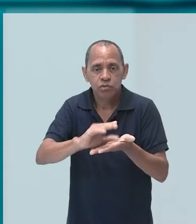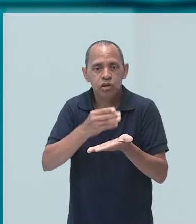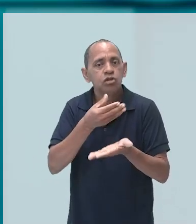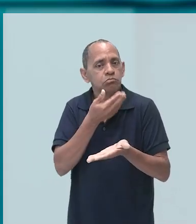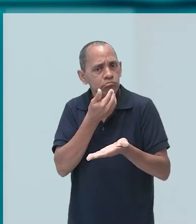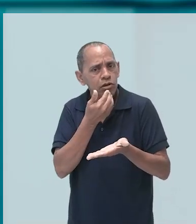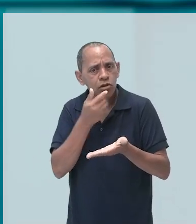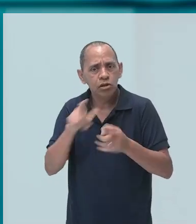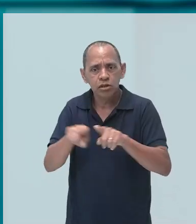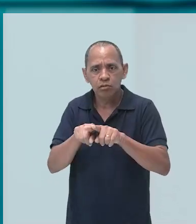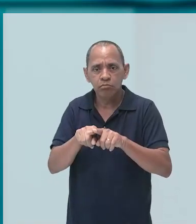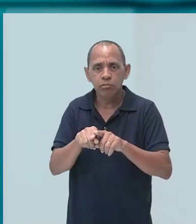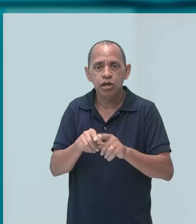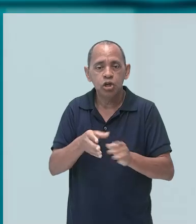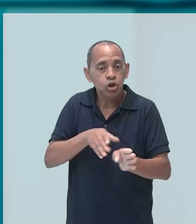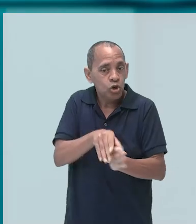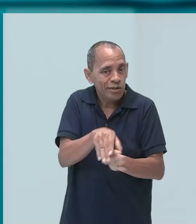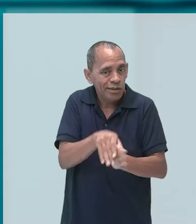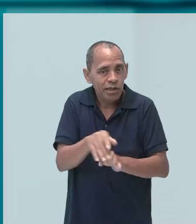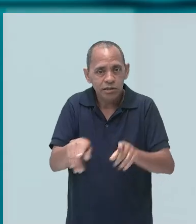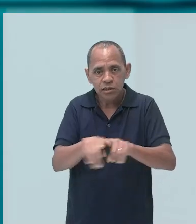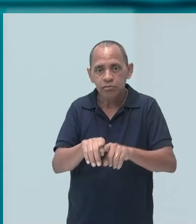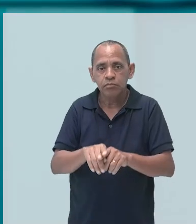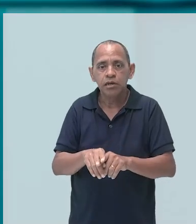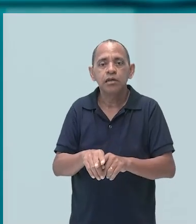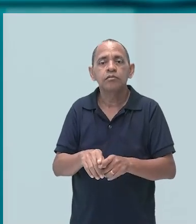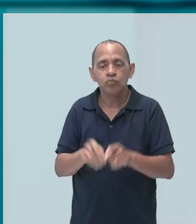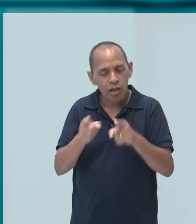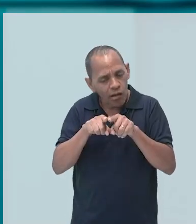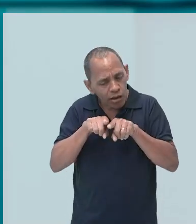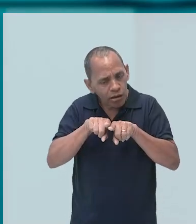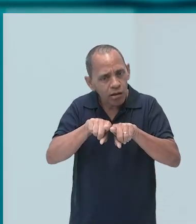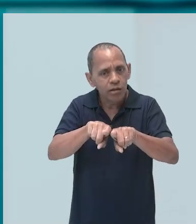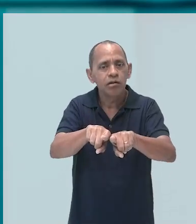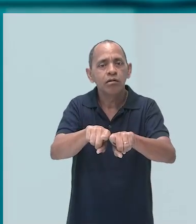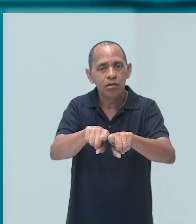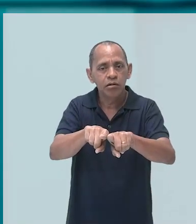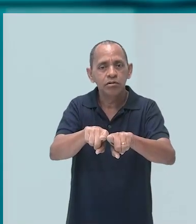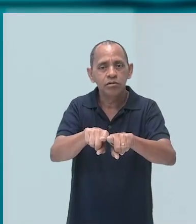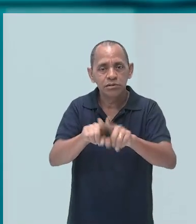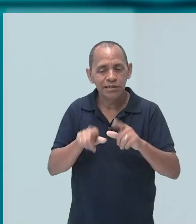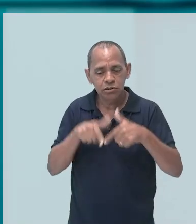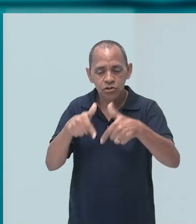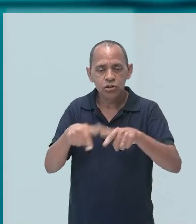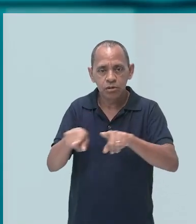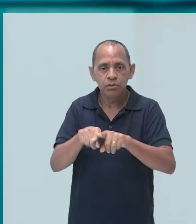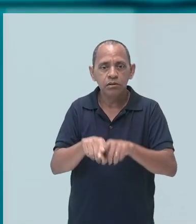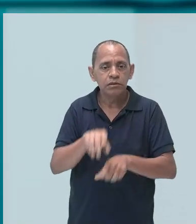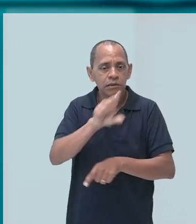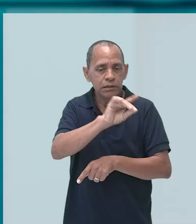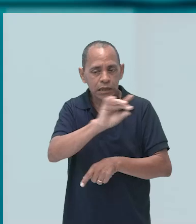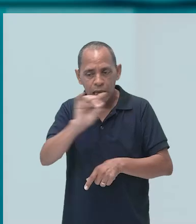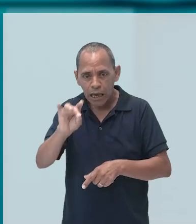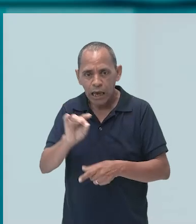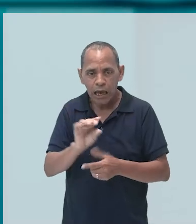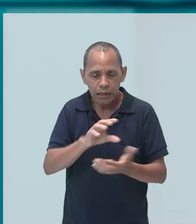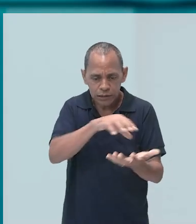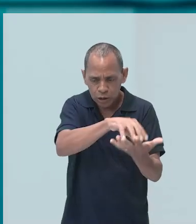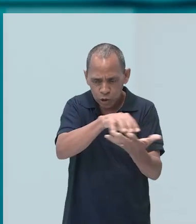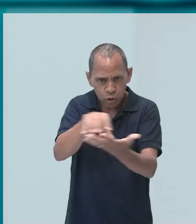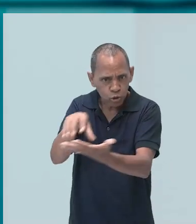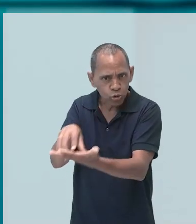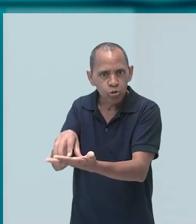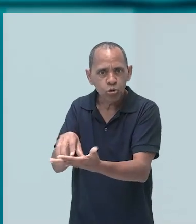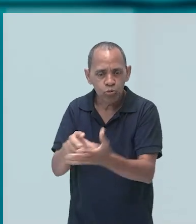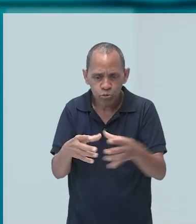sejam melhor direcionados e para que as ações sejam alinhadas, porque senão cada um faz uma coisa e no final